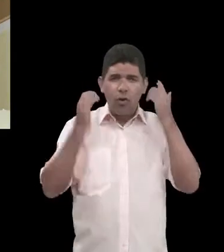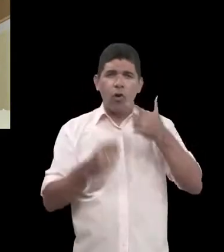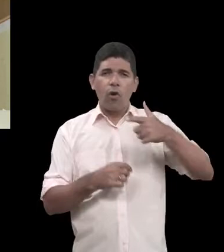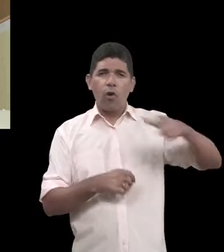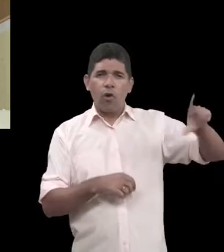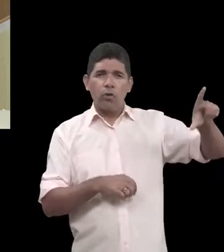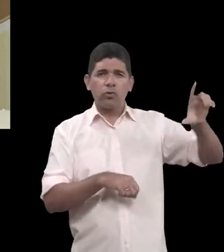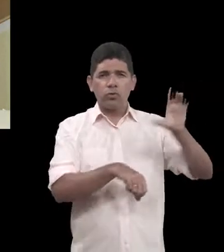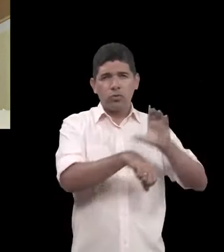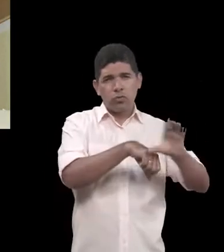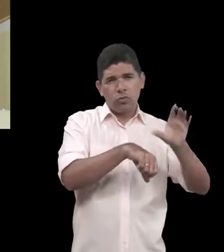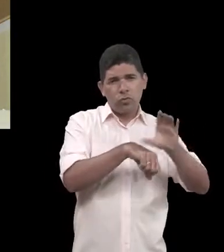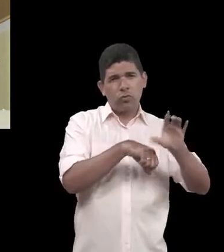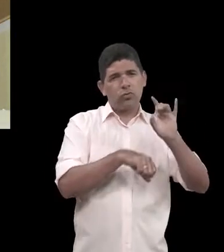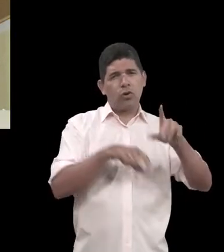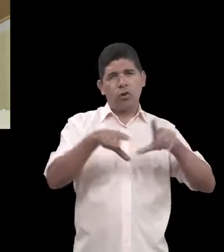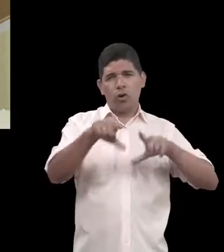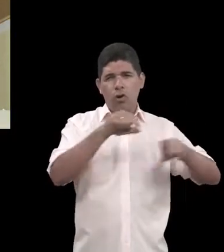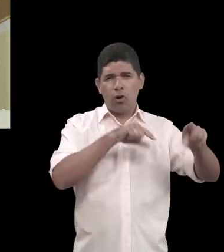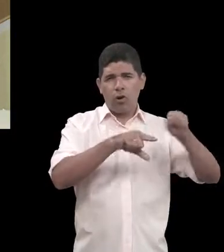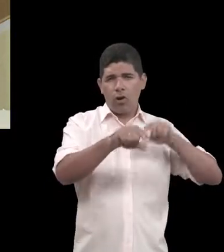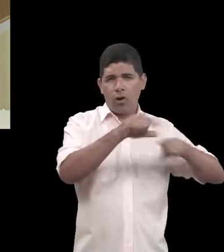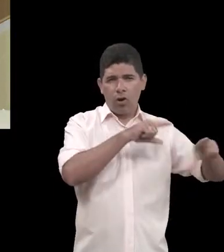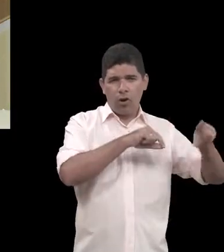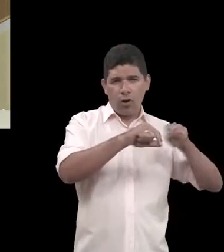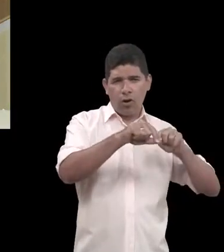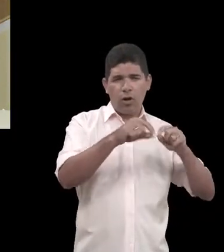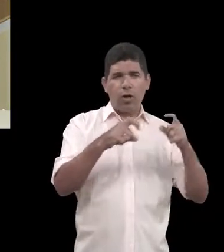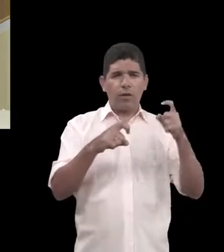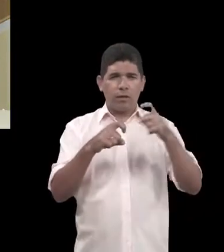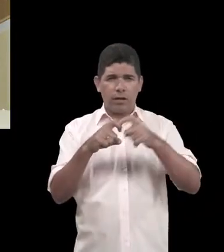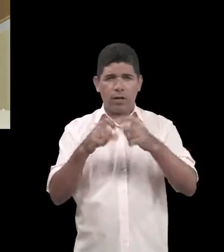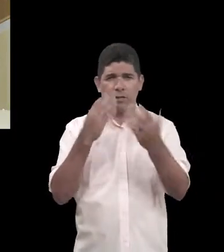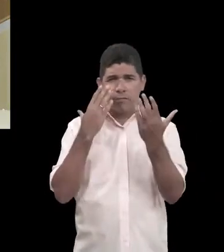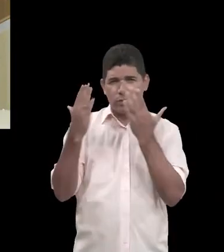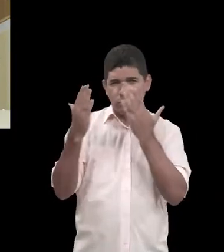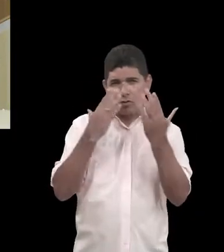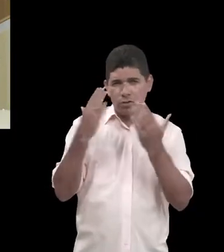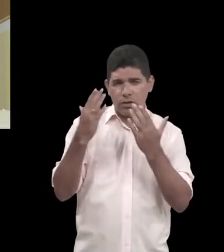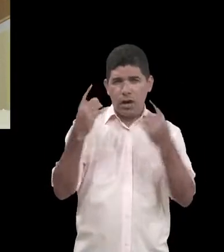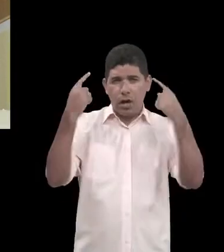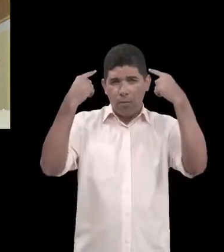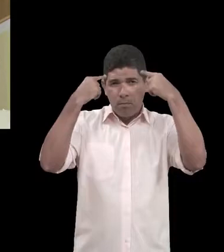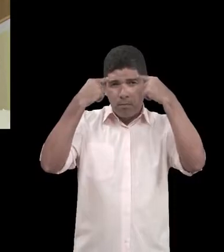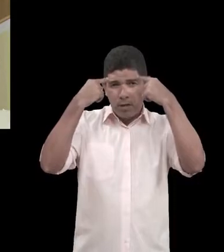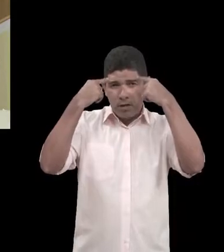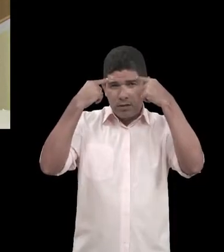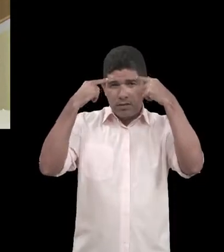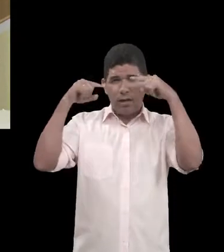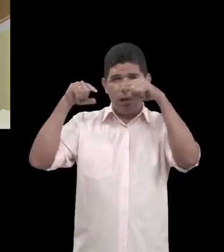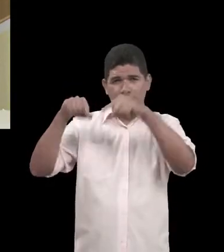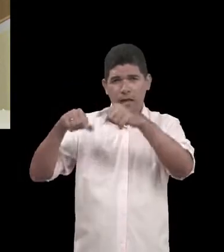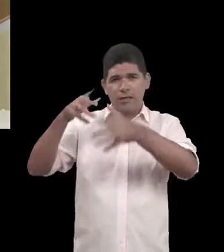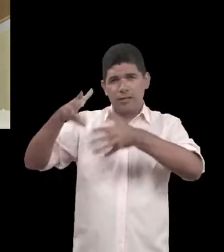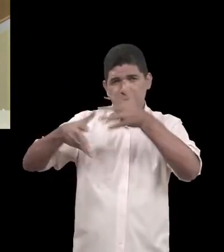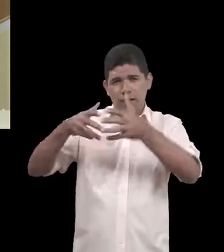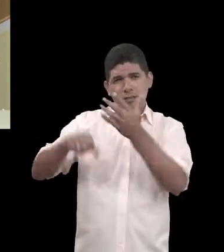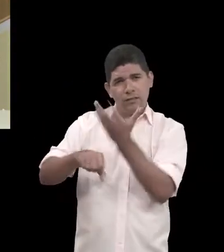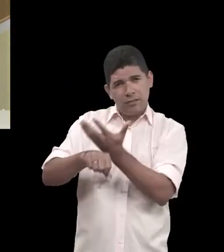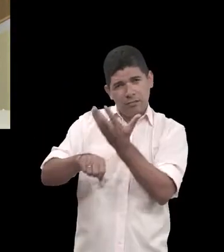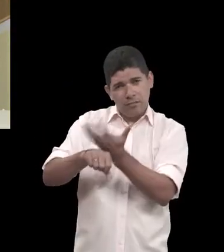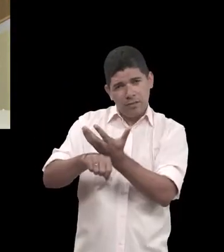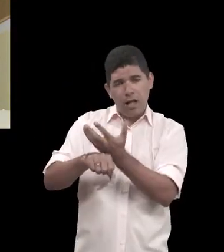tipo. A psicologia ela não tem essa preocupação atualmente ainda. Uma pena que isso acontece. Ainda, espero